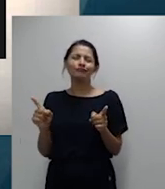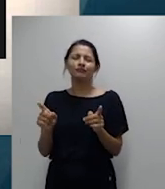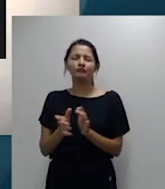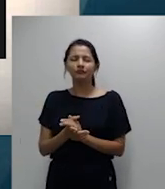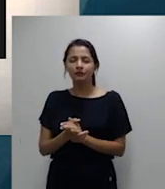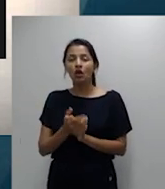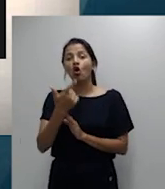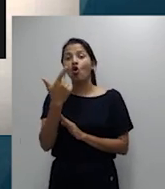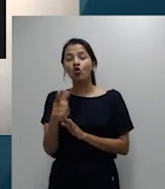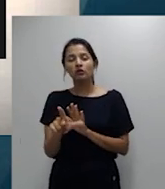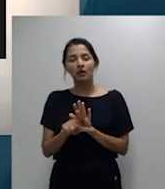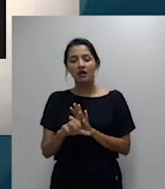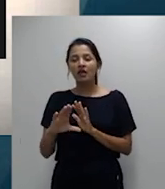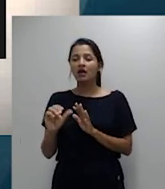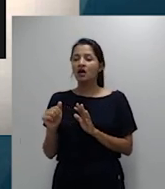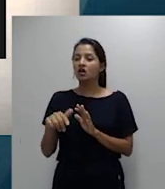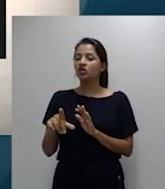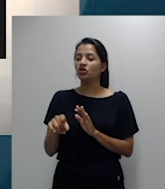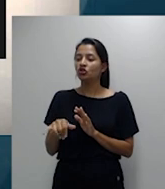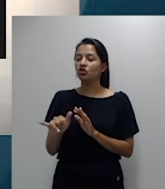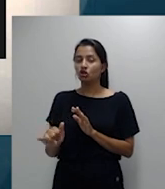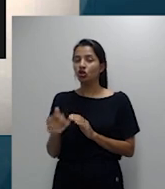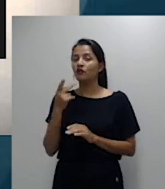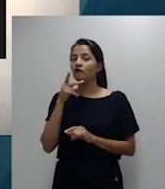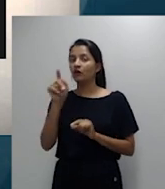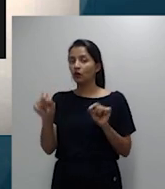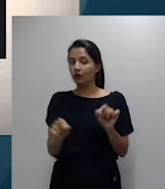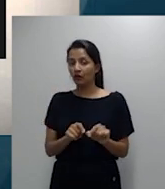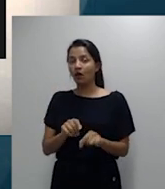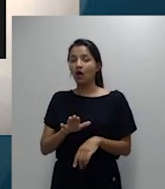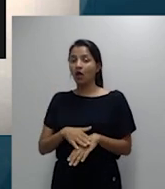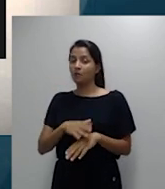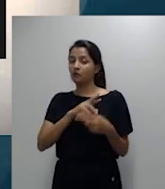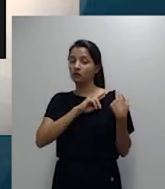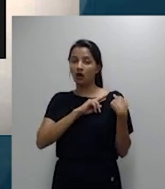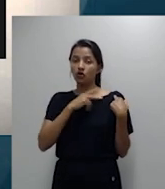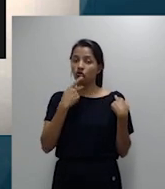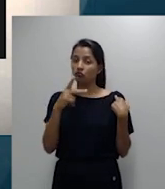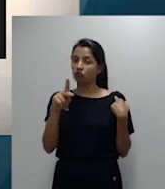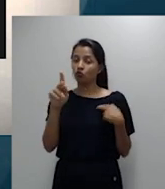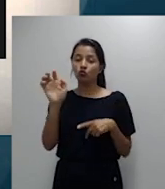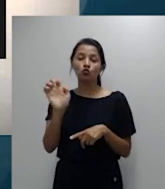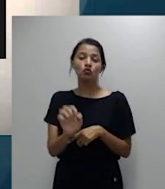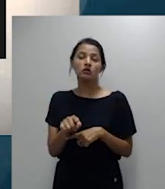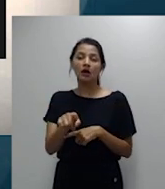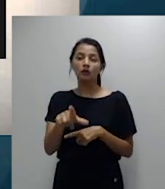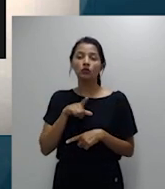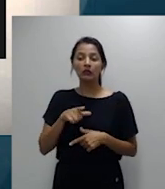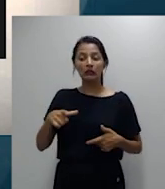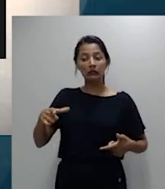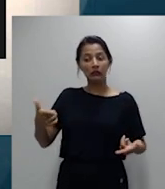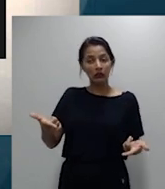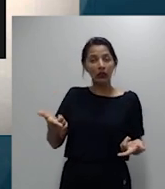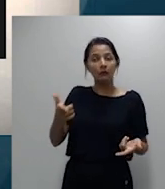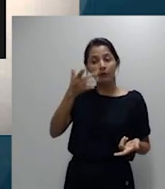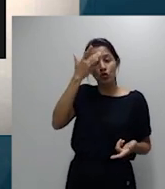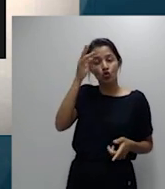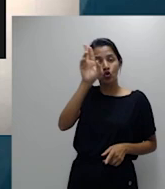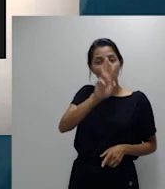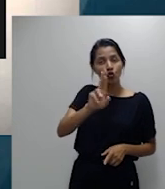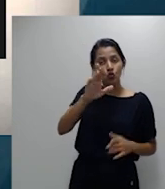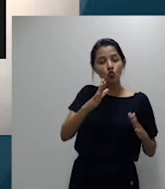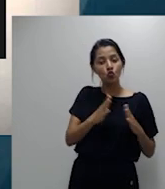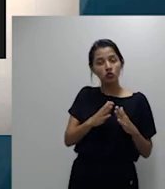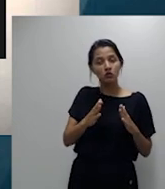inclusive Deixa claro que cabe é o estado em que estiver o usuário do serviço de